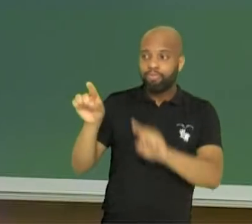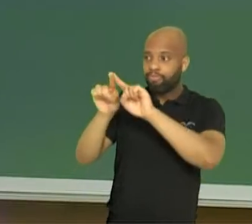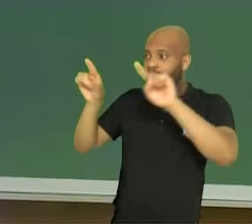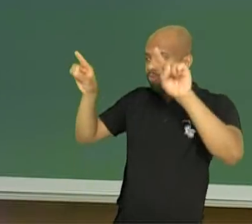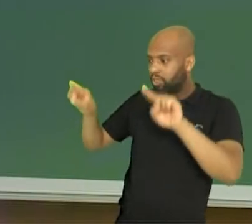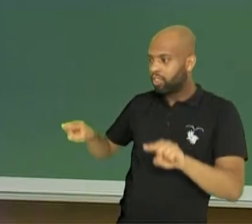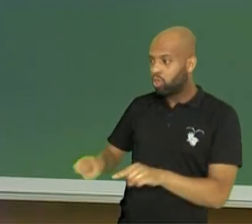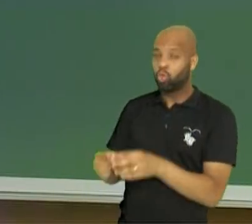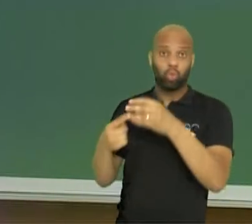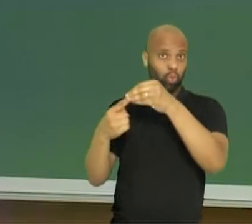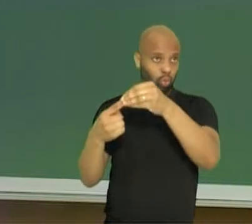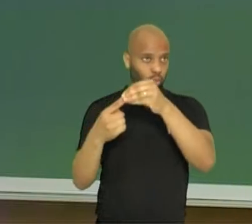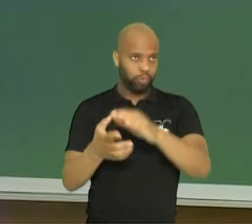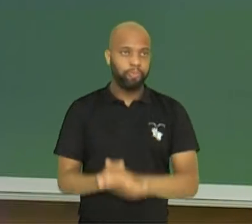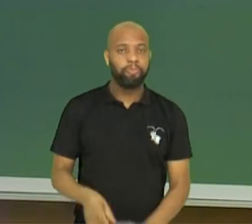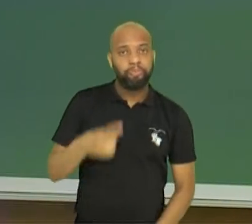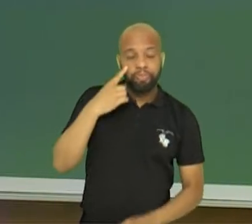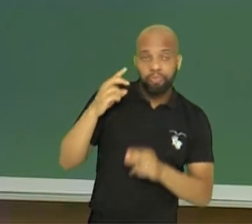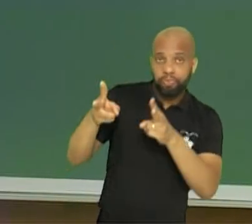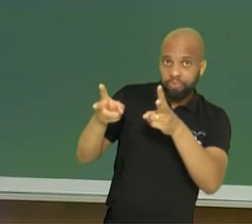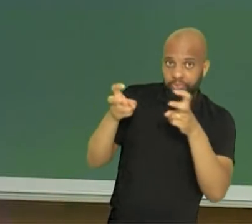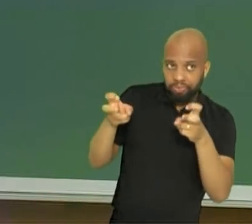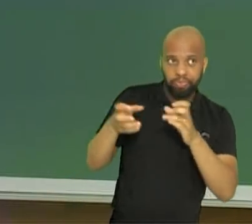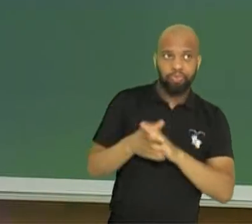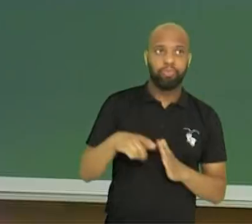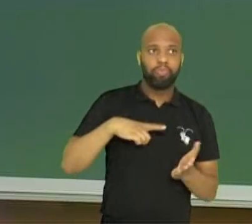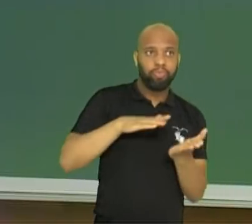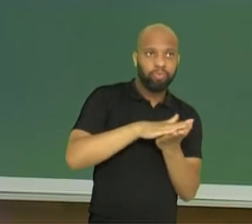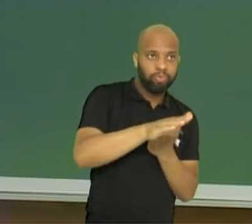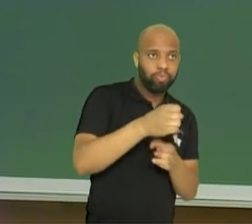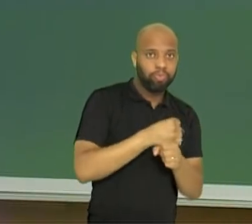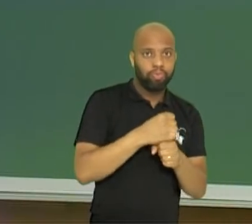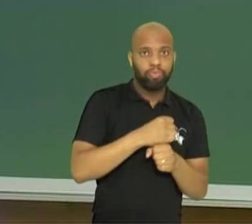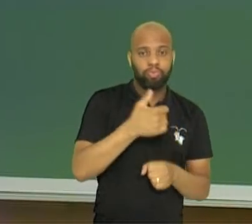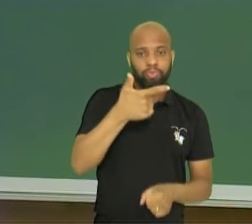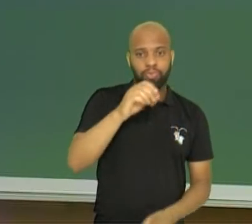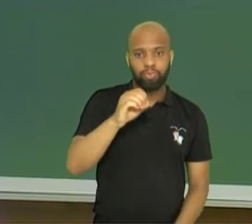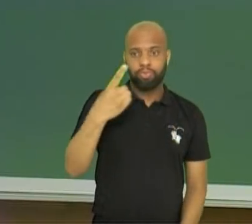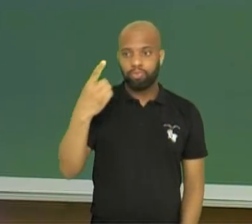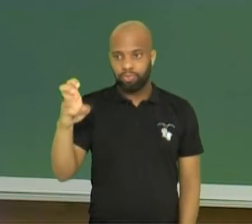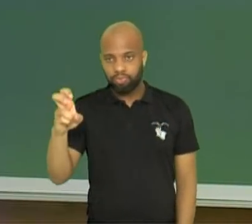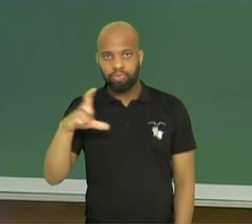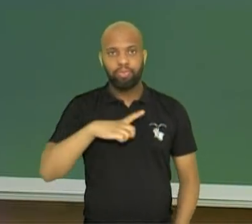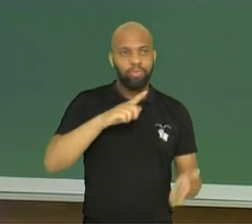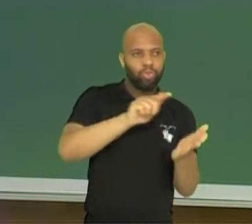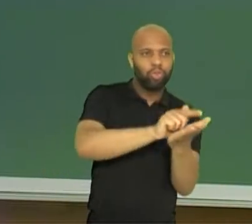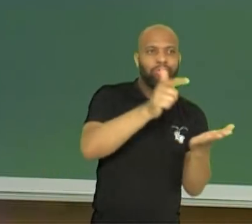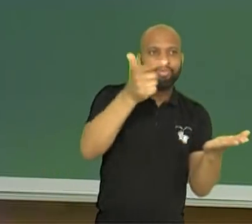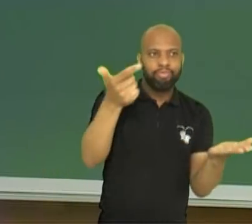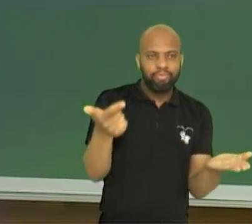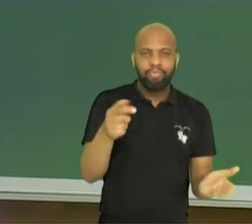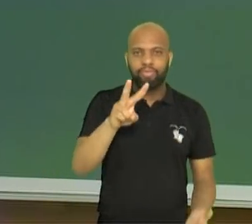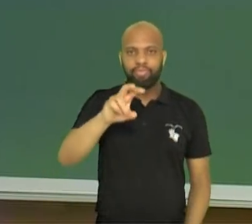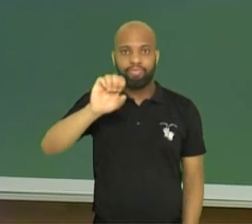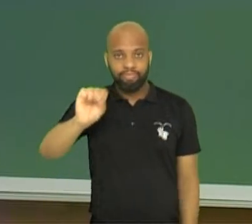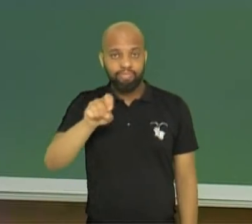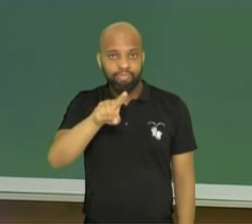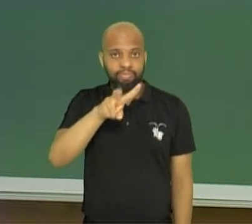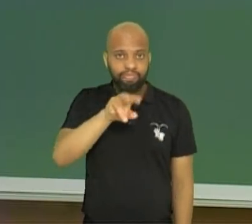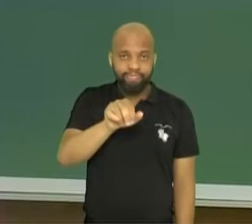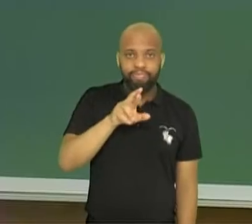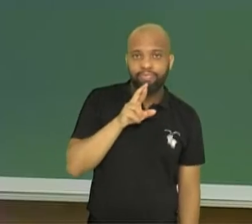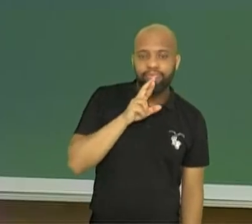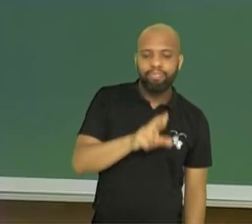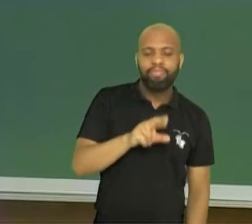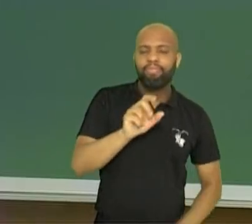tá? Observe a chart que foi publicada em 2015, tá? No jornal VS, e responda o que